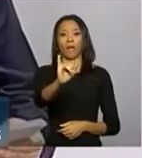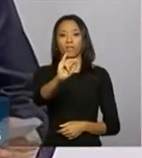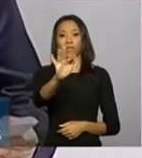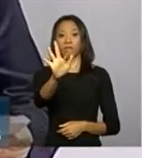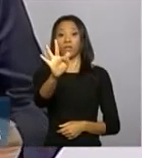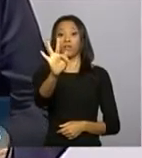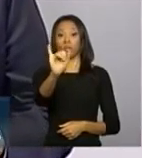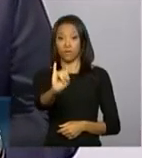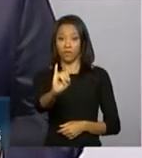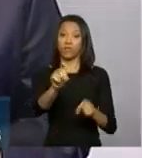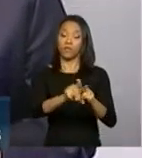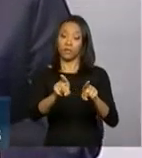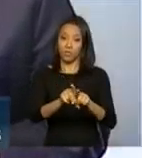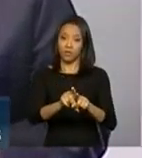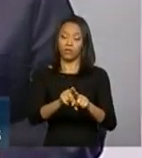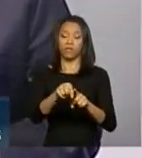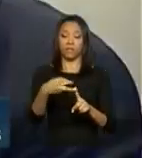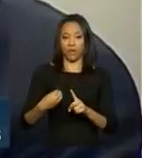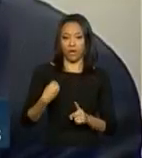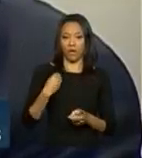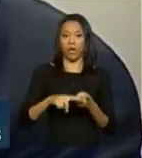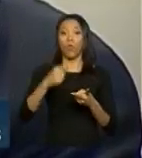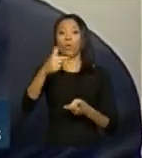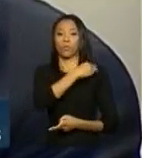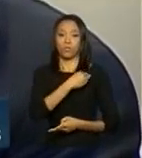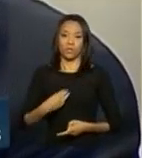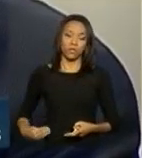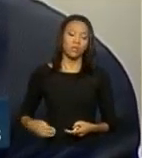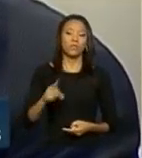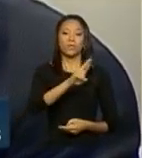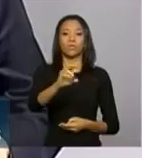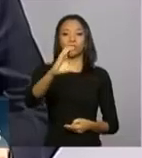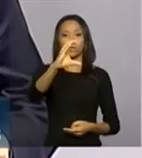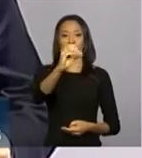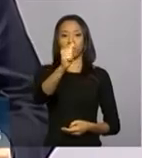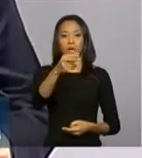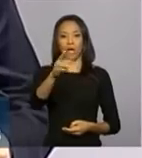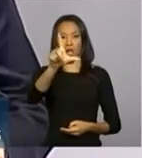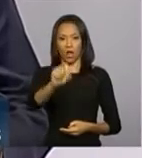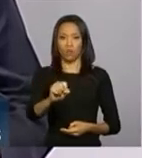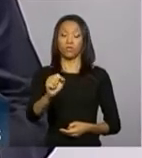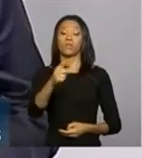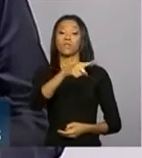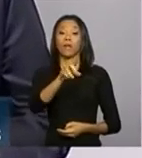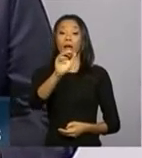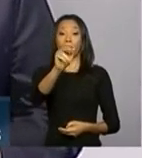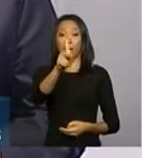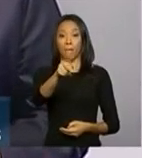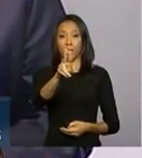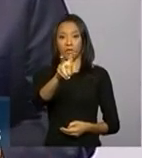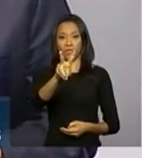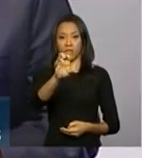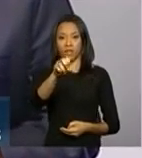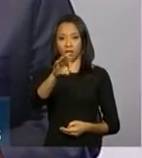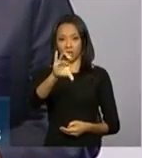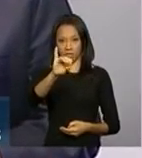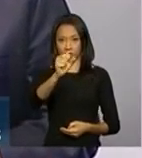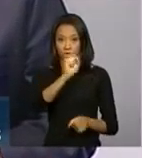Pequena Empresa, Carlos Gabas da Previdência Social, Aldo